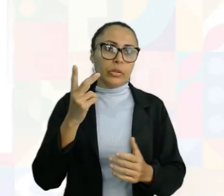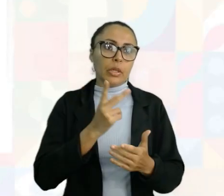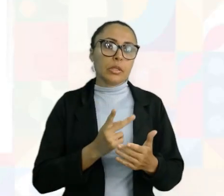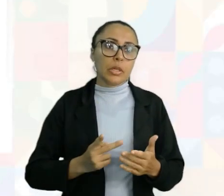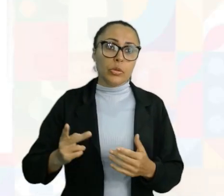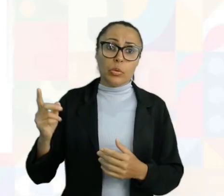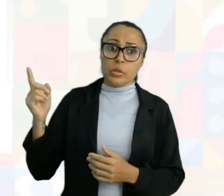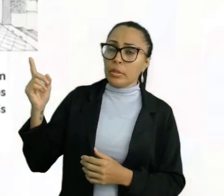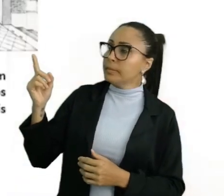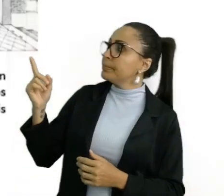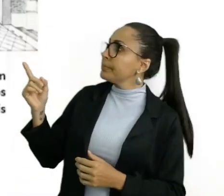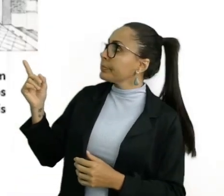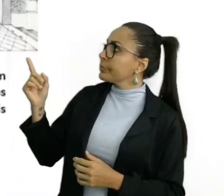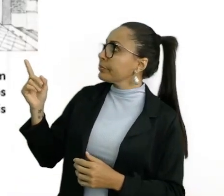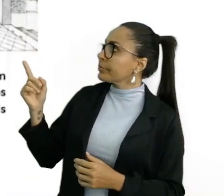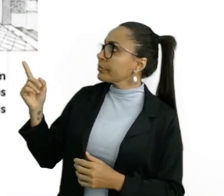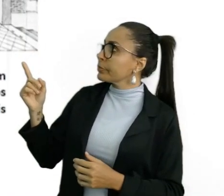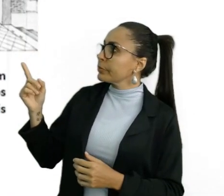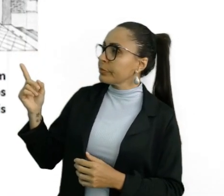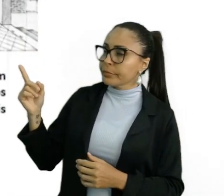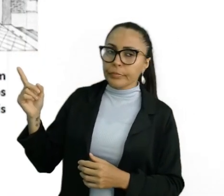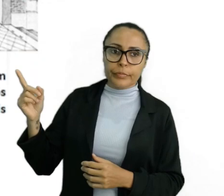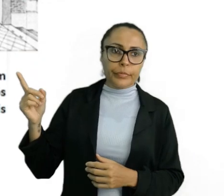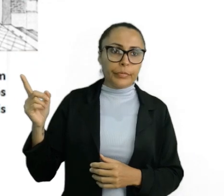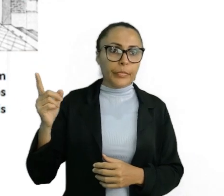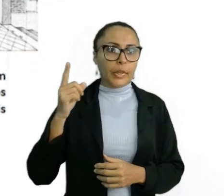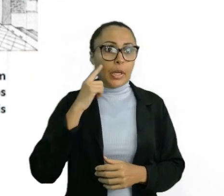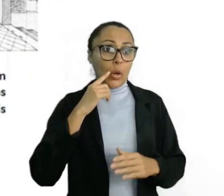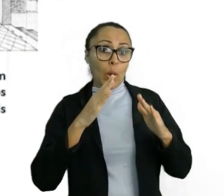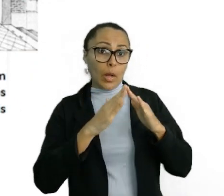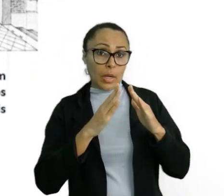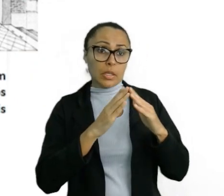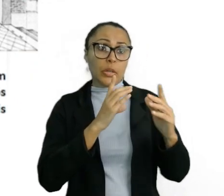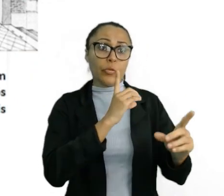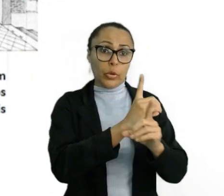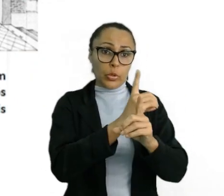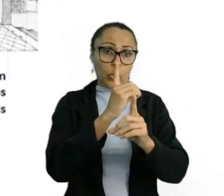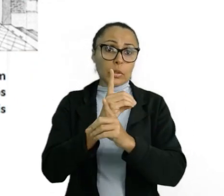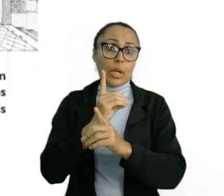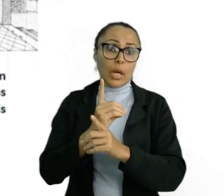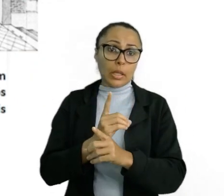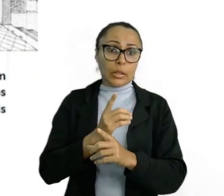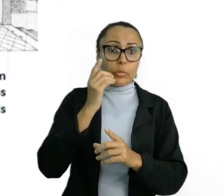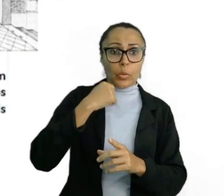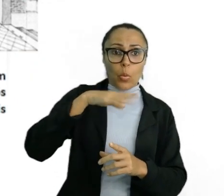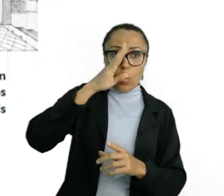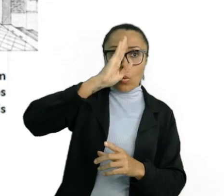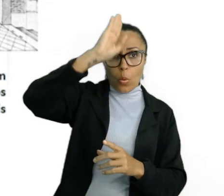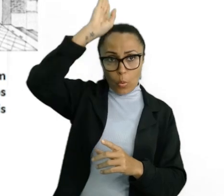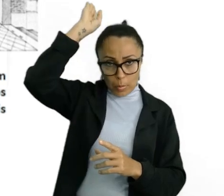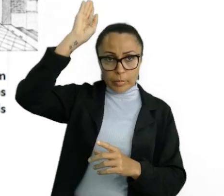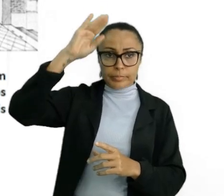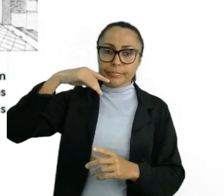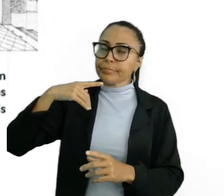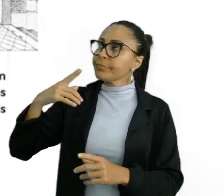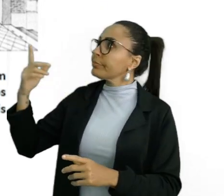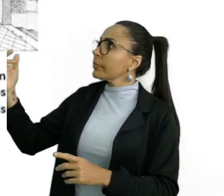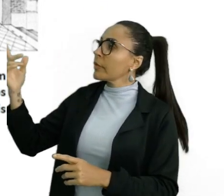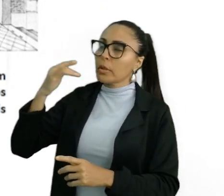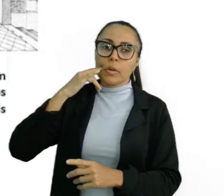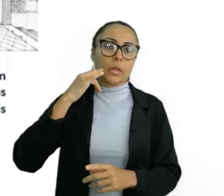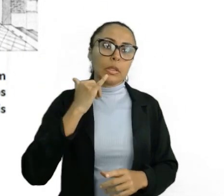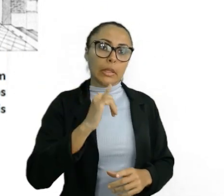esquerda, é um afresco de uma casa que foi encontrada, uma casa romana, foi encontrada na localidade italiana de